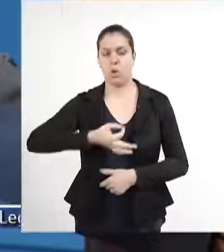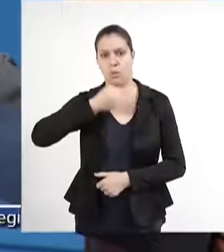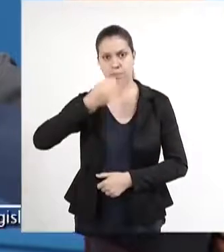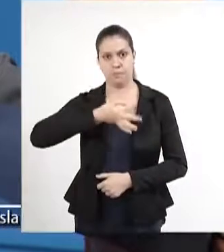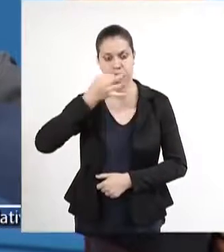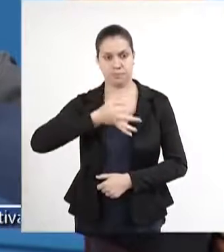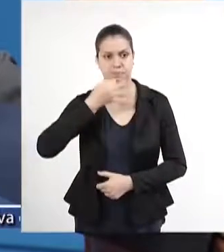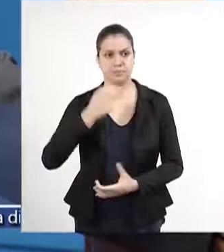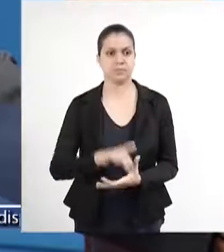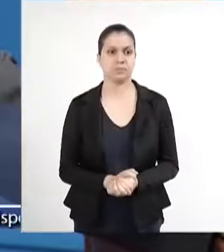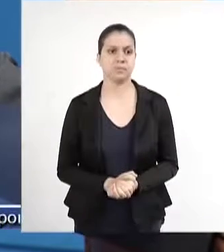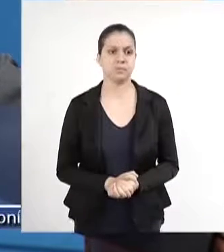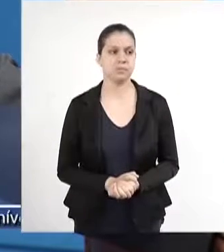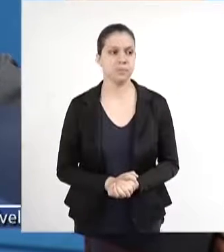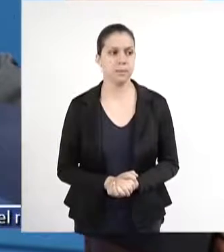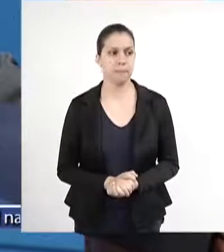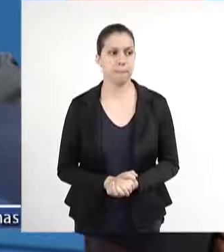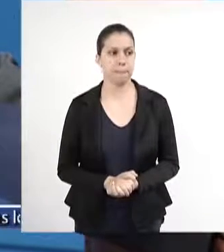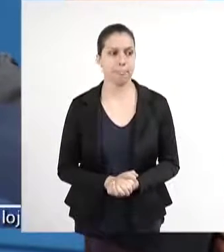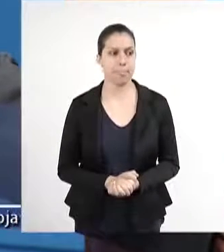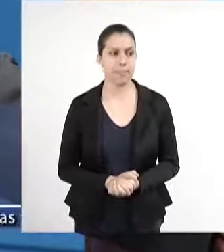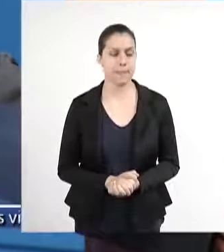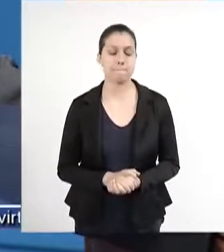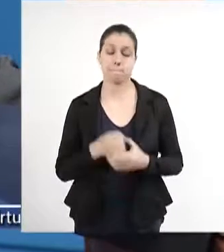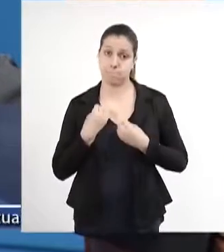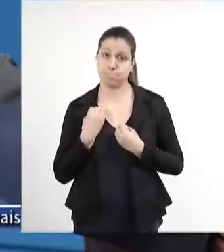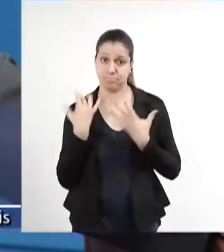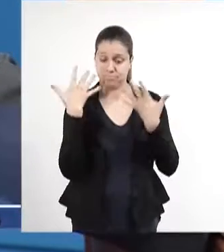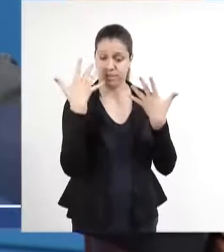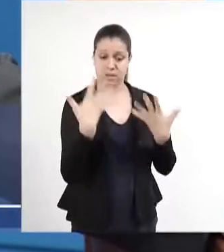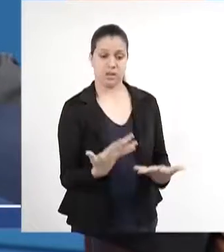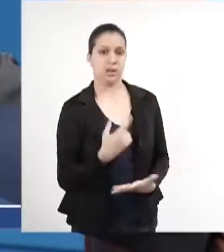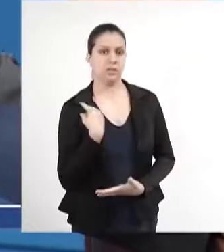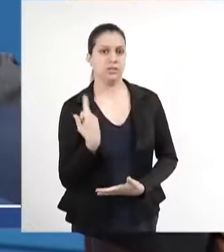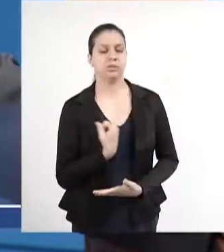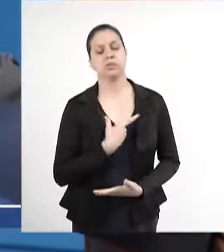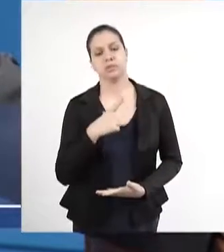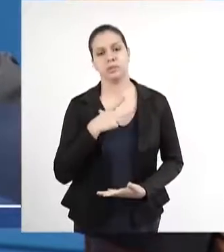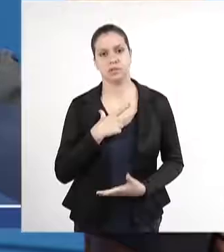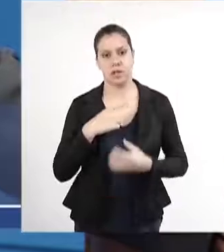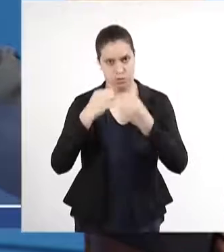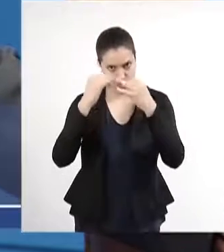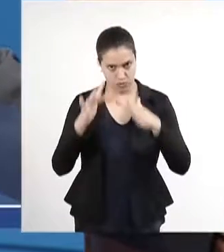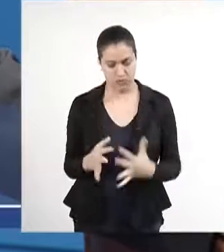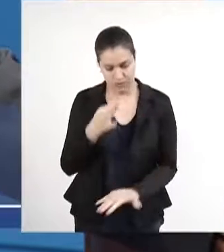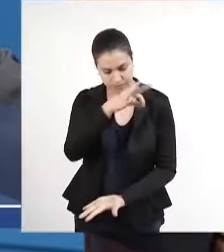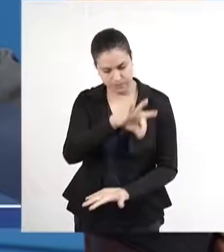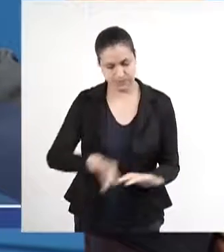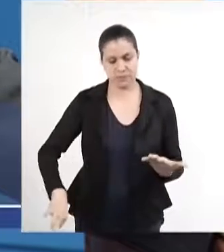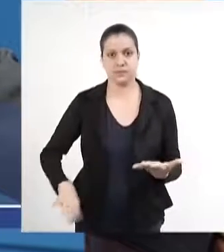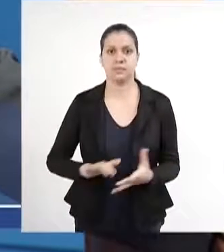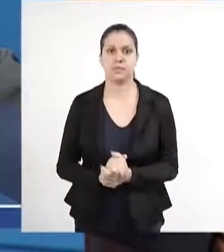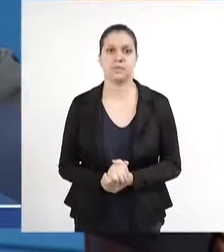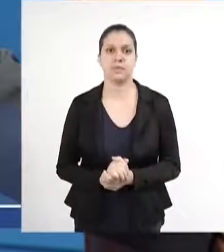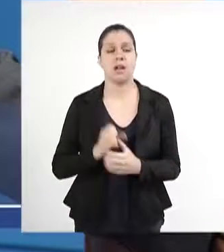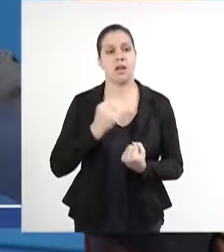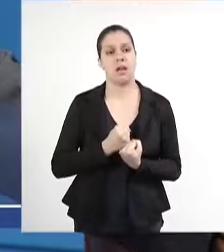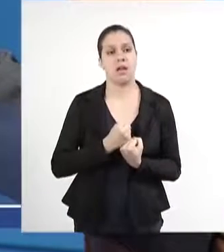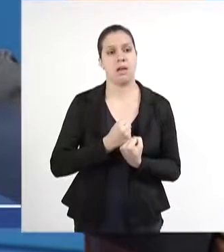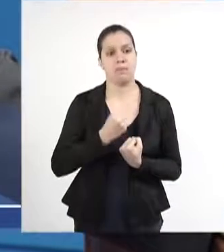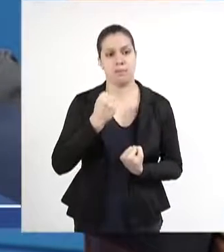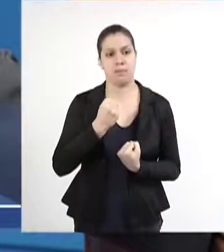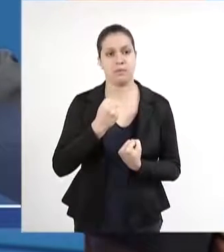opinando e colocando as nossas razões. Assinamos um ofício apoiando a